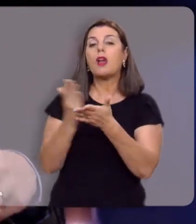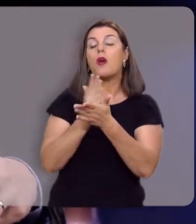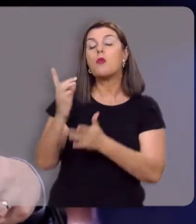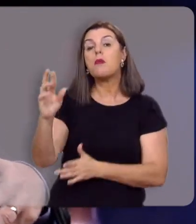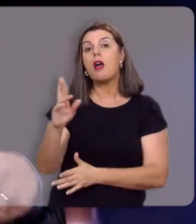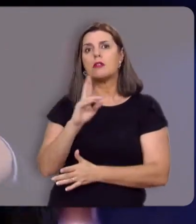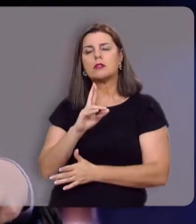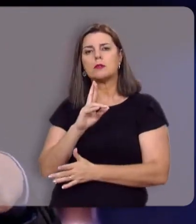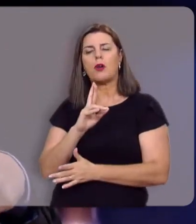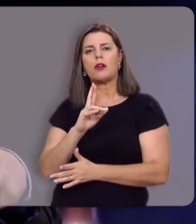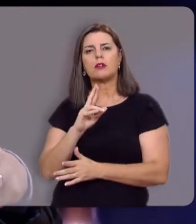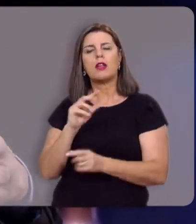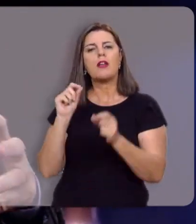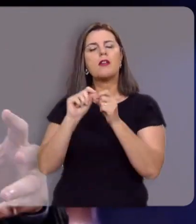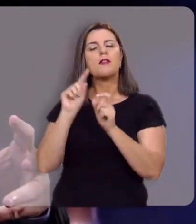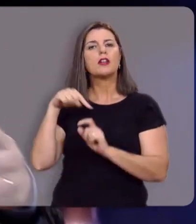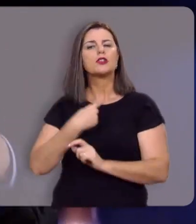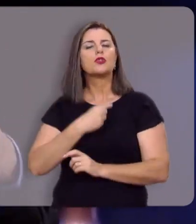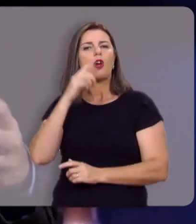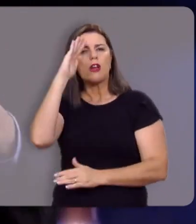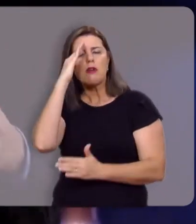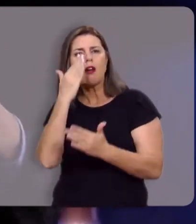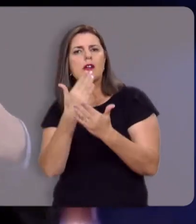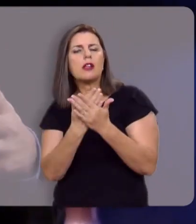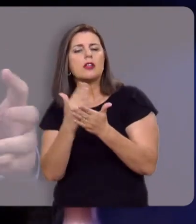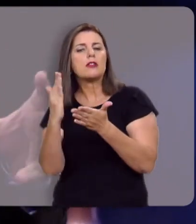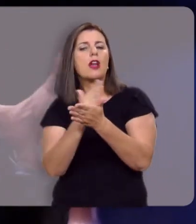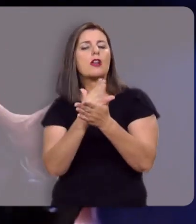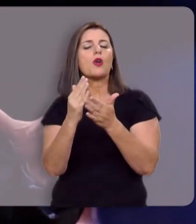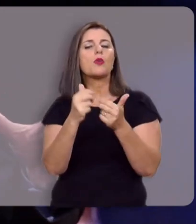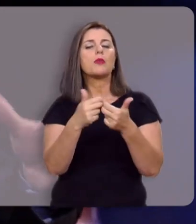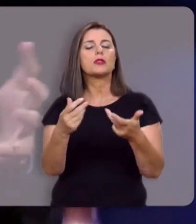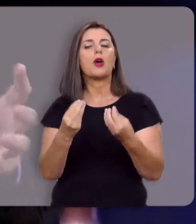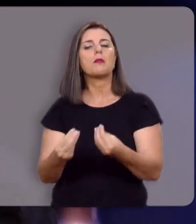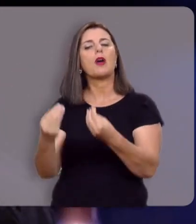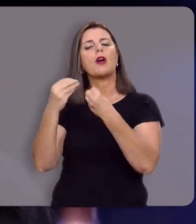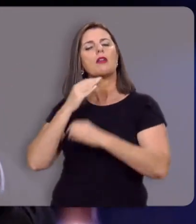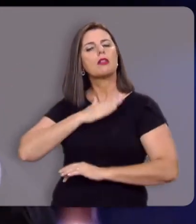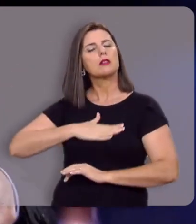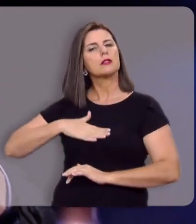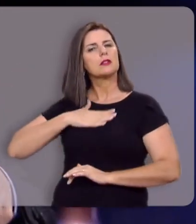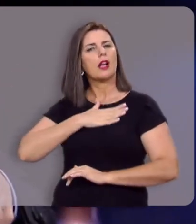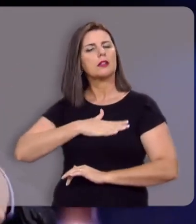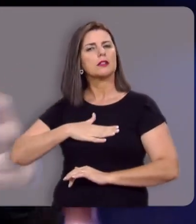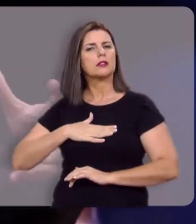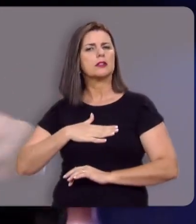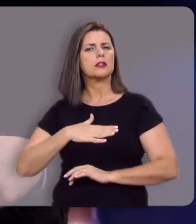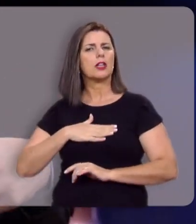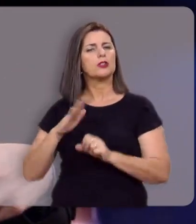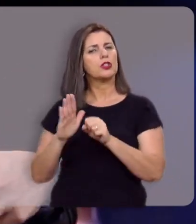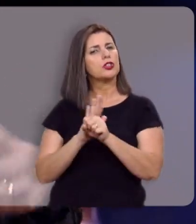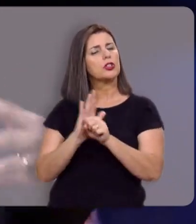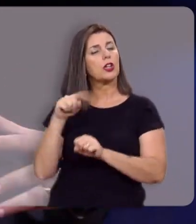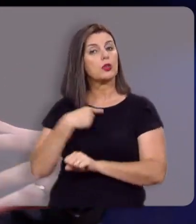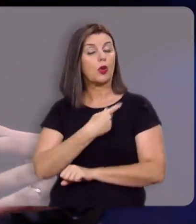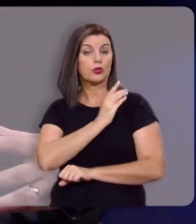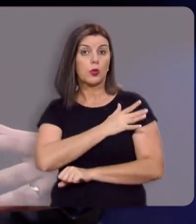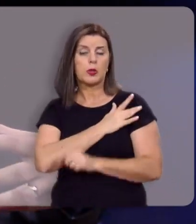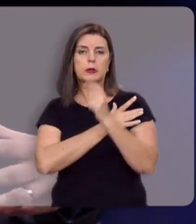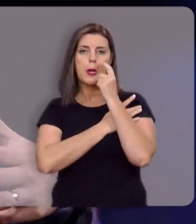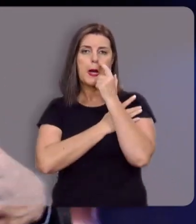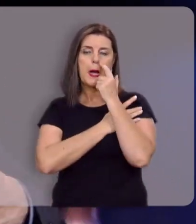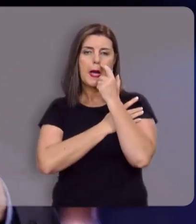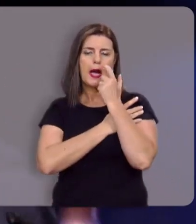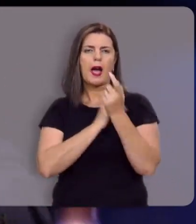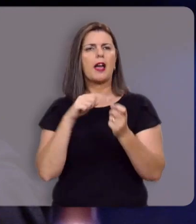nos faz acreditar que algumas coisas poderão trazer real satisfação e plenitude ao nosso